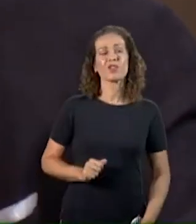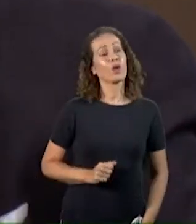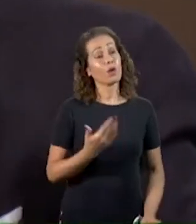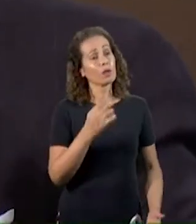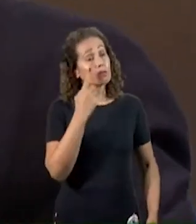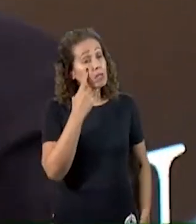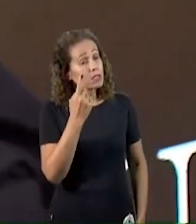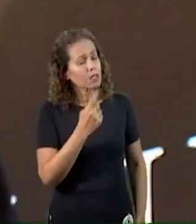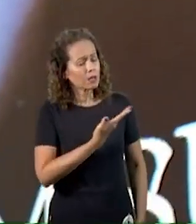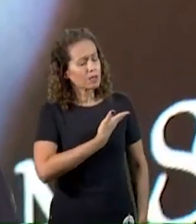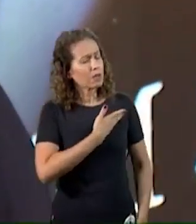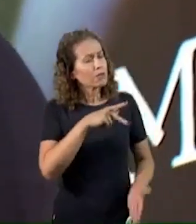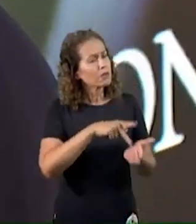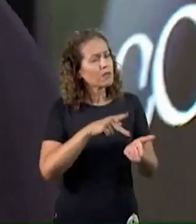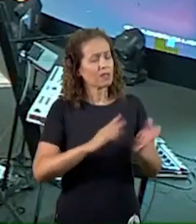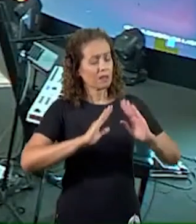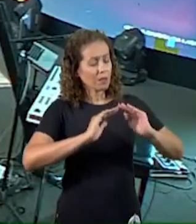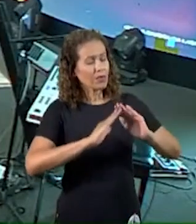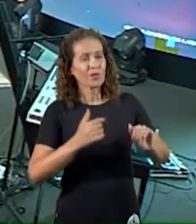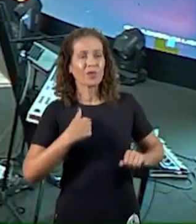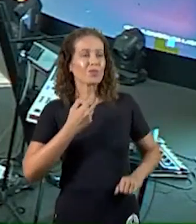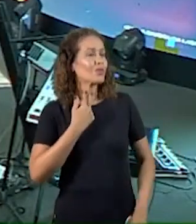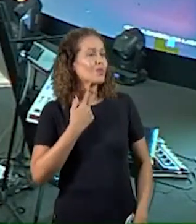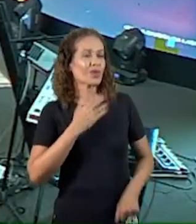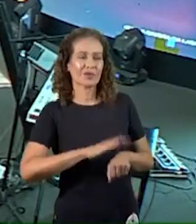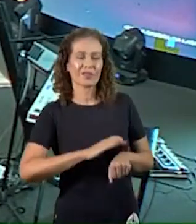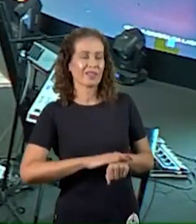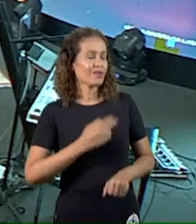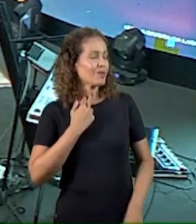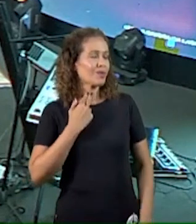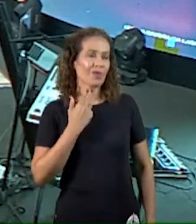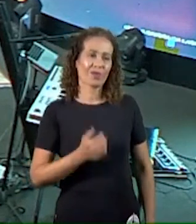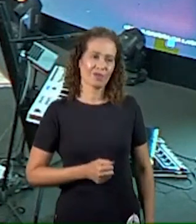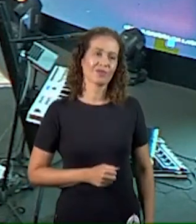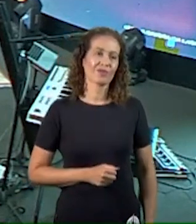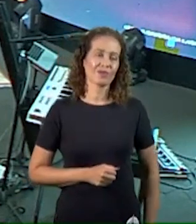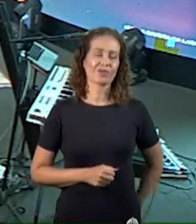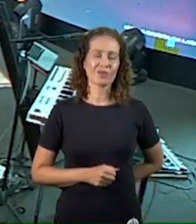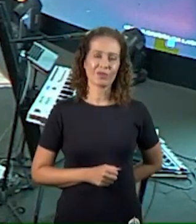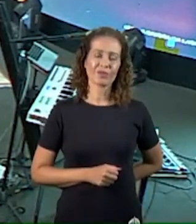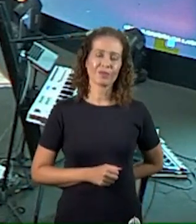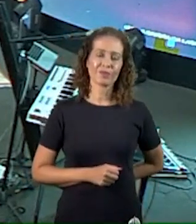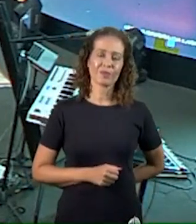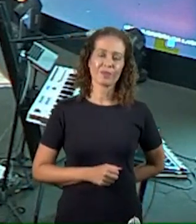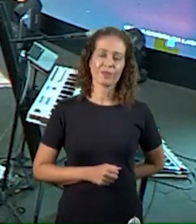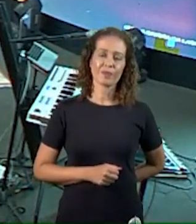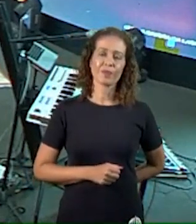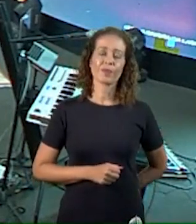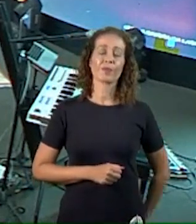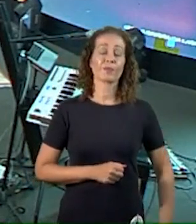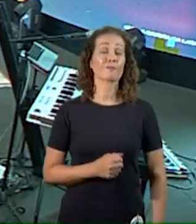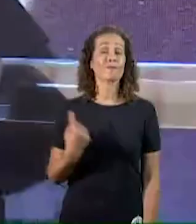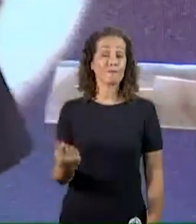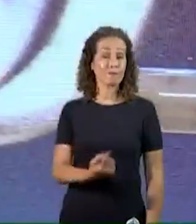amizade era verdadeira. O que você está me pedindo, eu não posso fazer. Eu não posso fazer. Entendo o que eu vou falar aqui, gente. Nós temos que lidar com todo